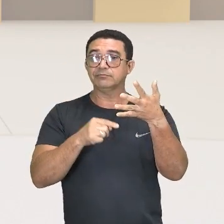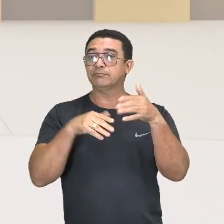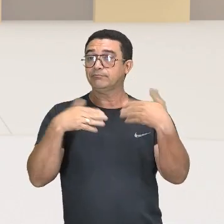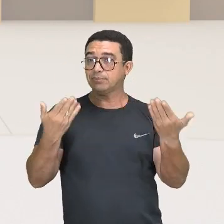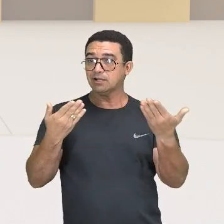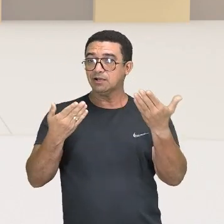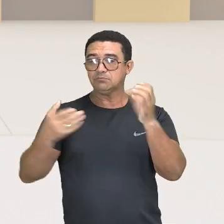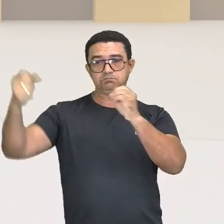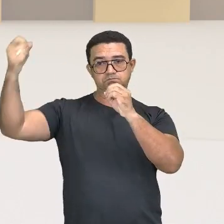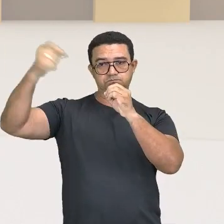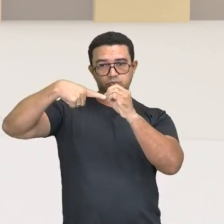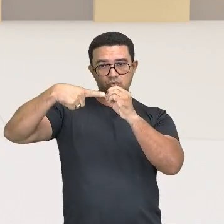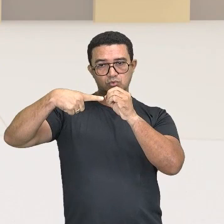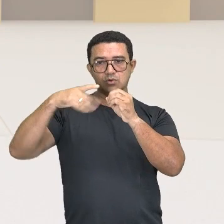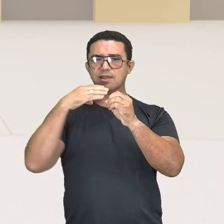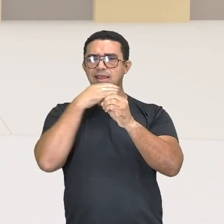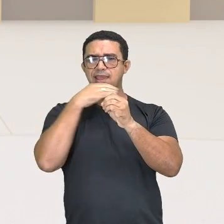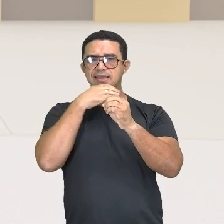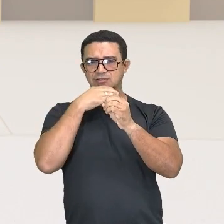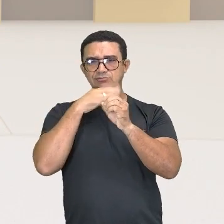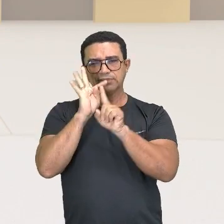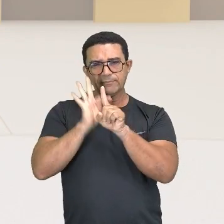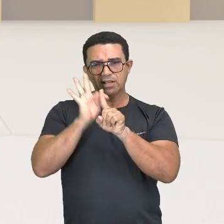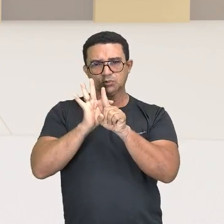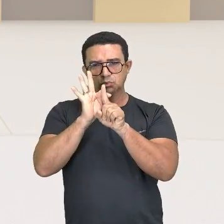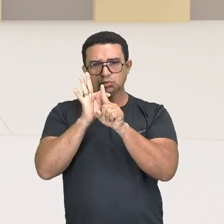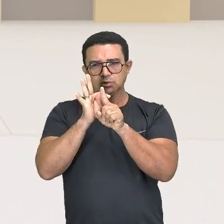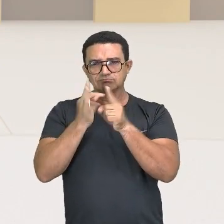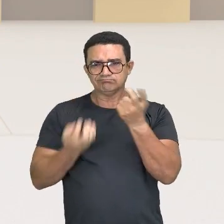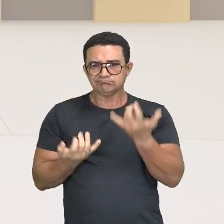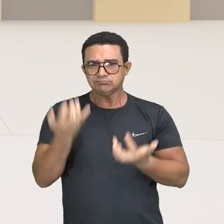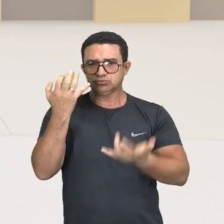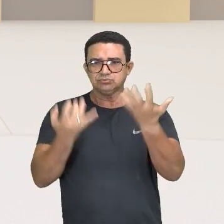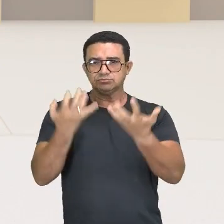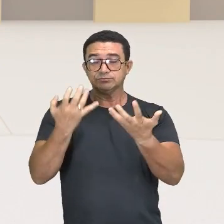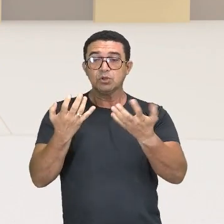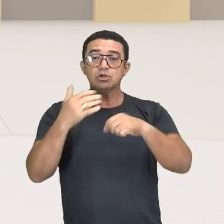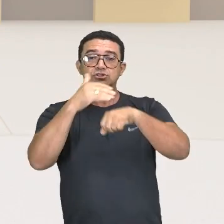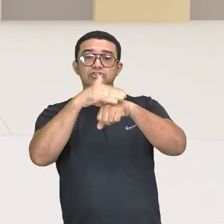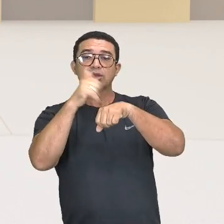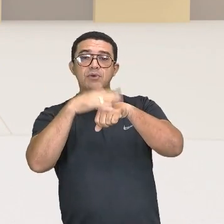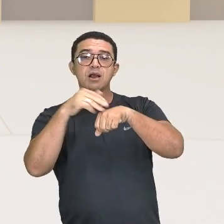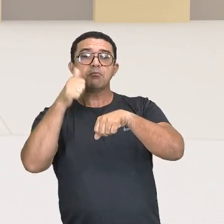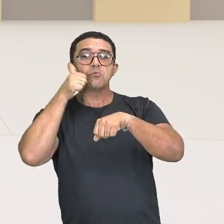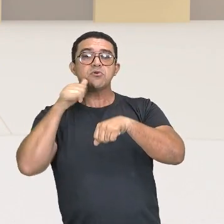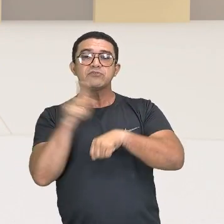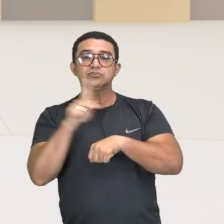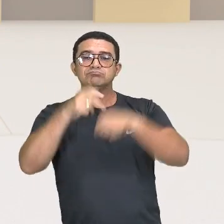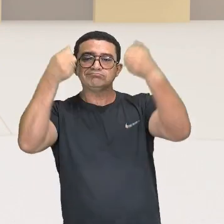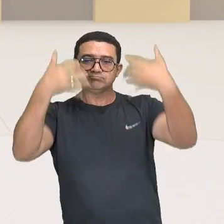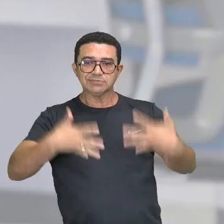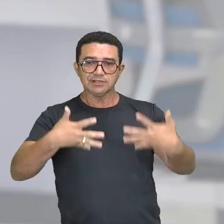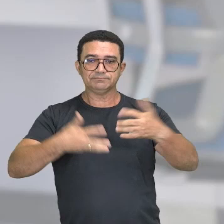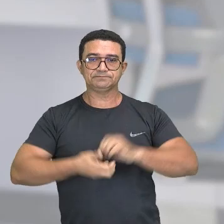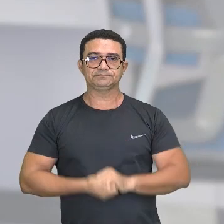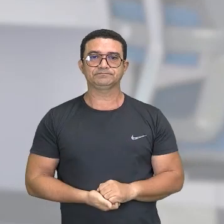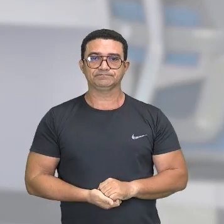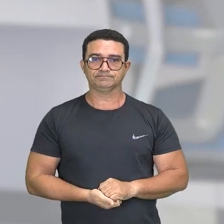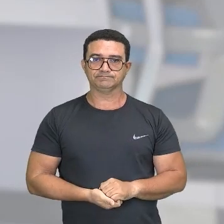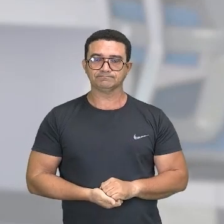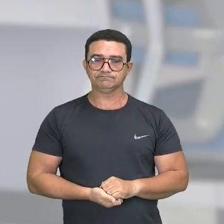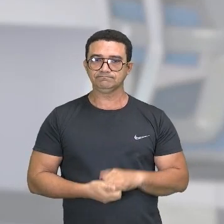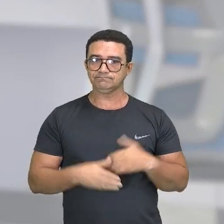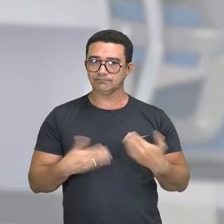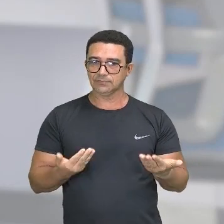esse efeito estufa, tá certo? Então, nós convidamos a professora Cristiane de Química para comentar para a gente. Olha só. Os